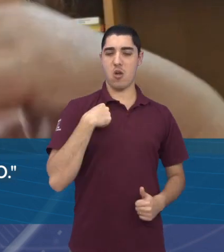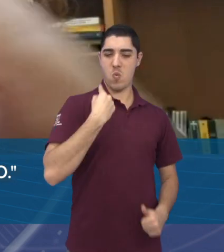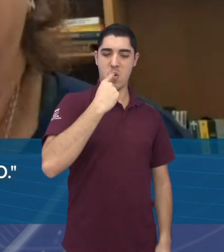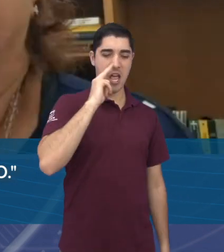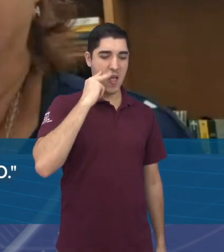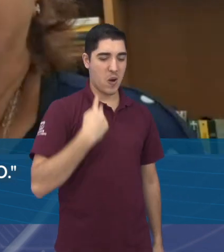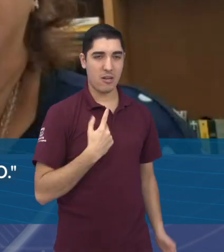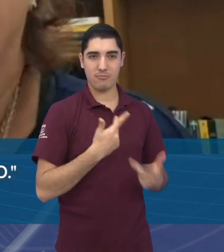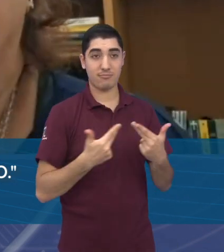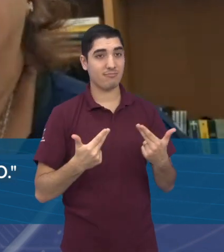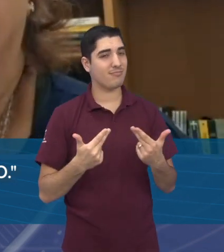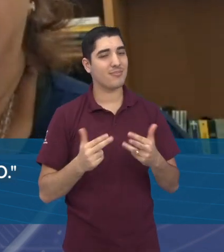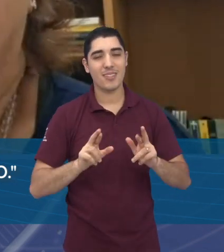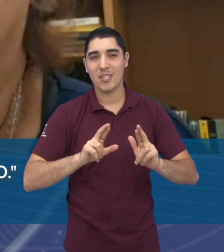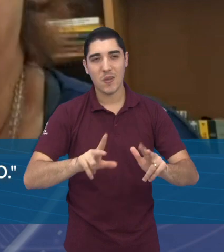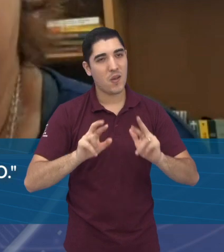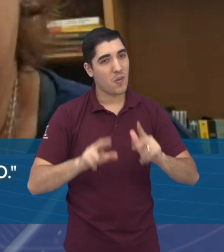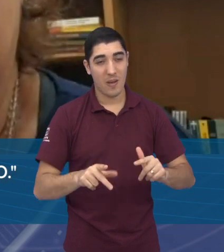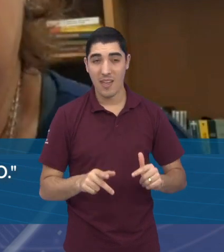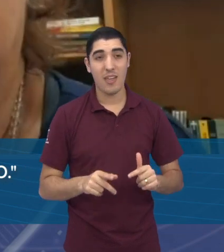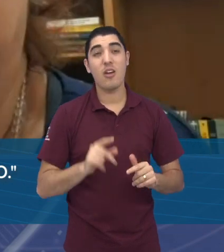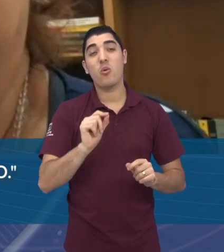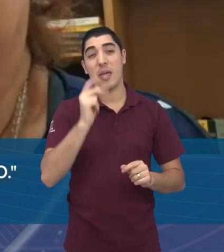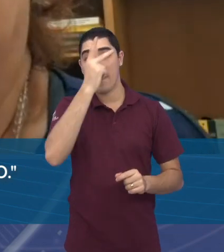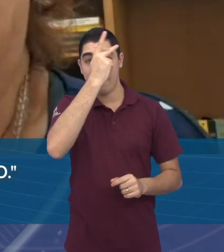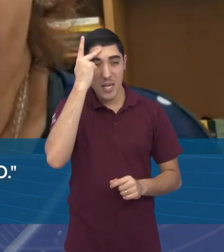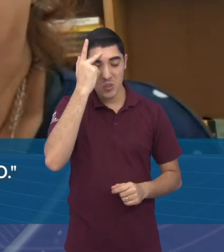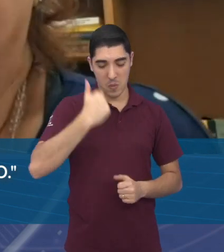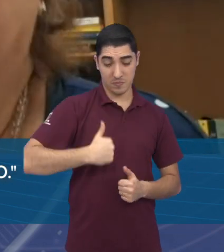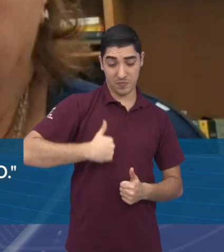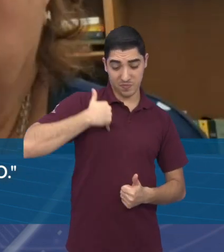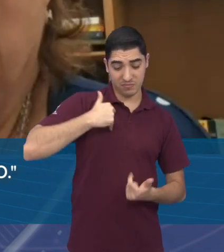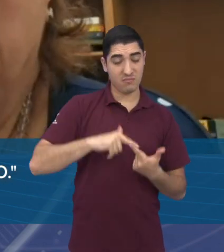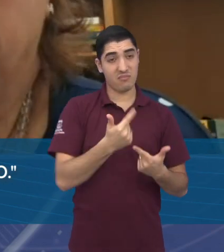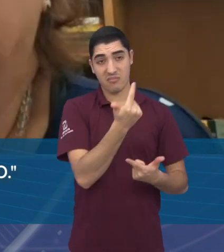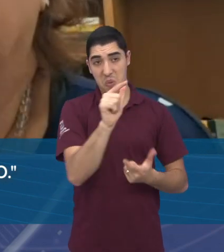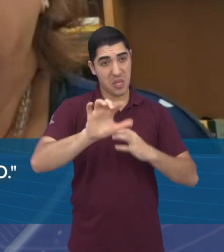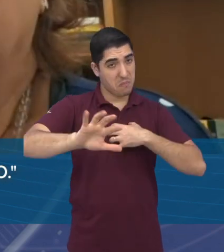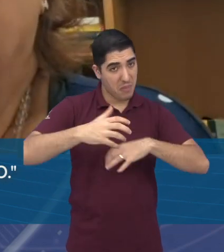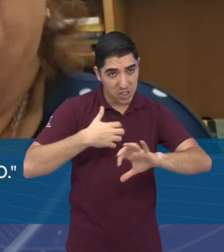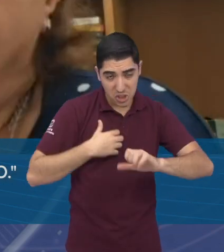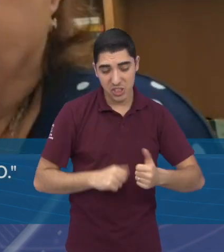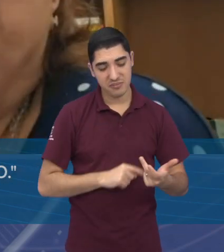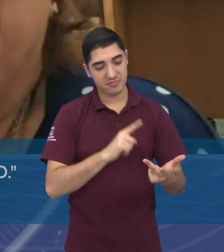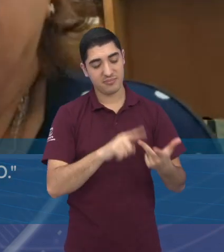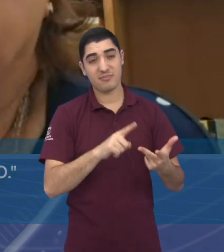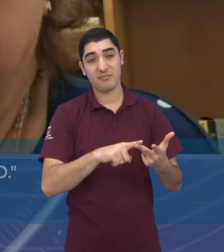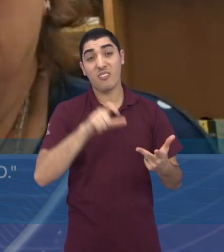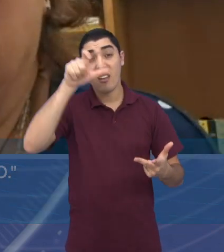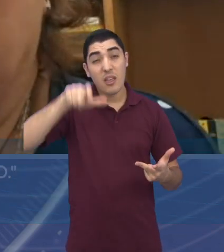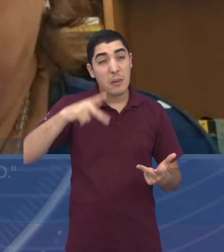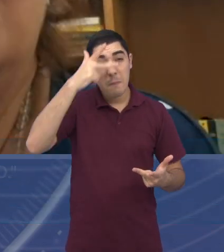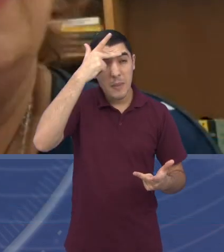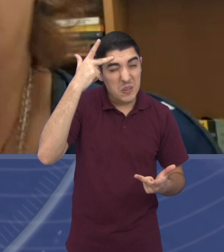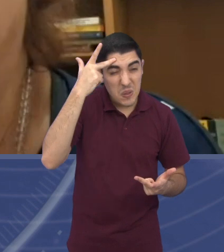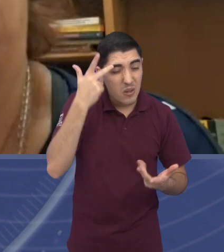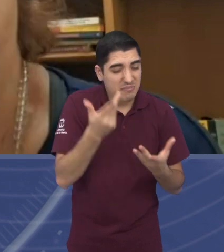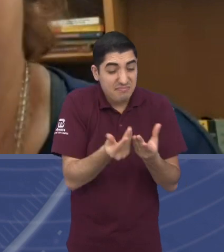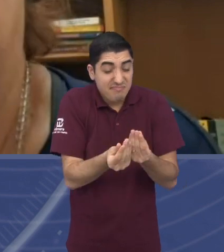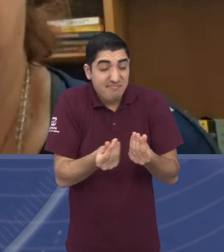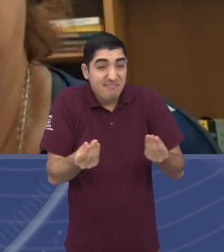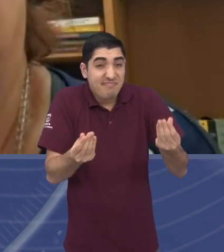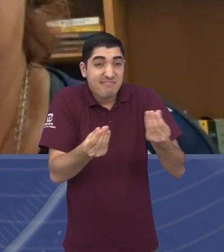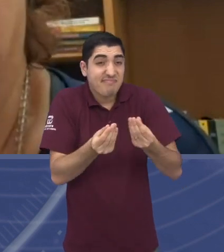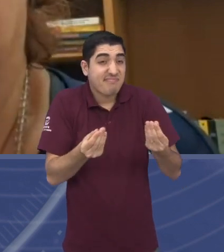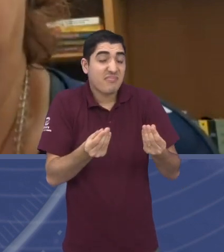é apenas um estímulo à grosseria, à falta de empatia, a uma estupidez social